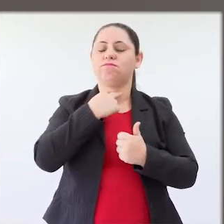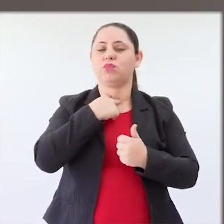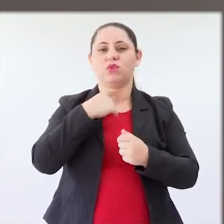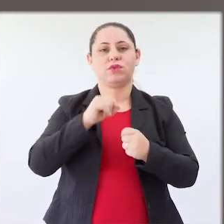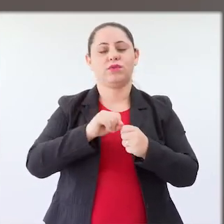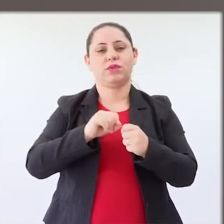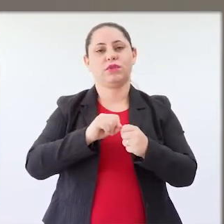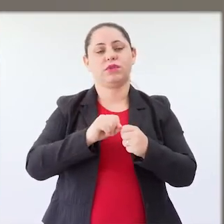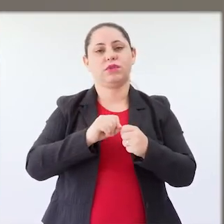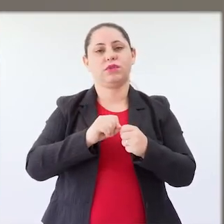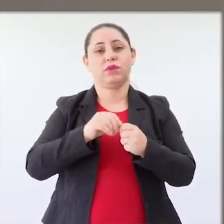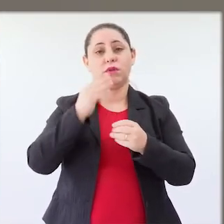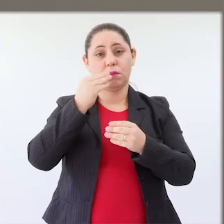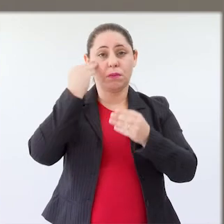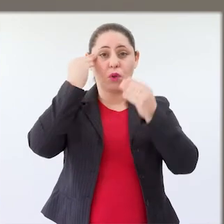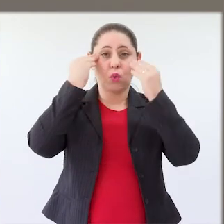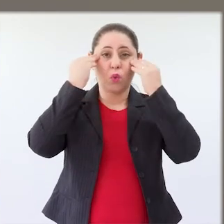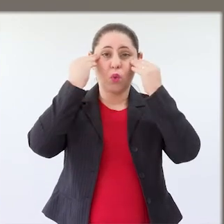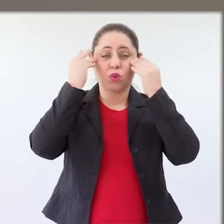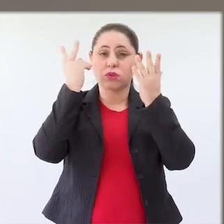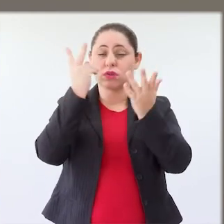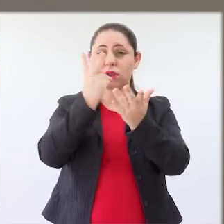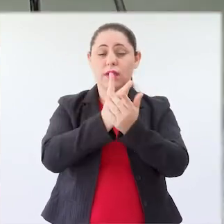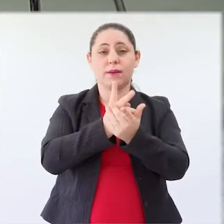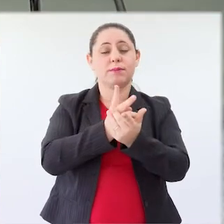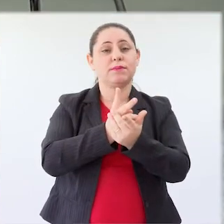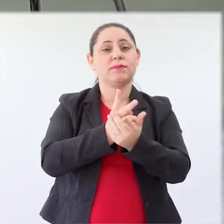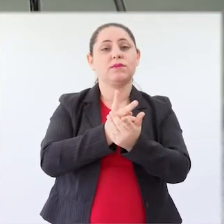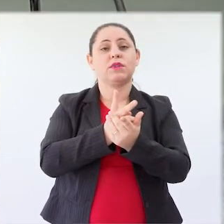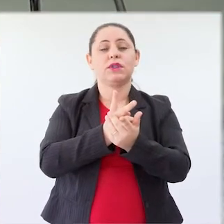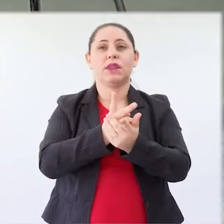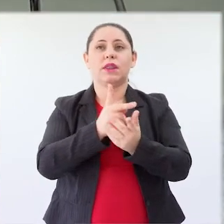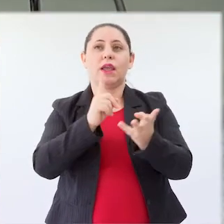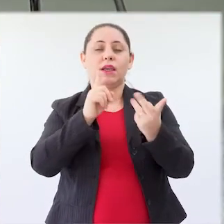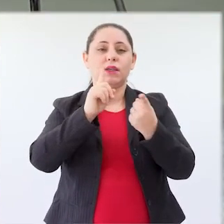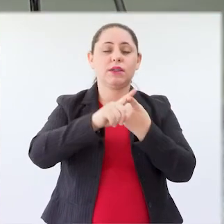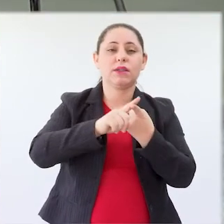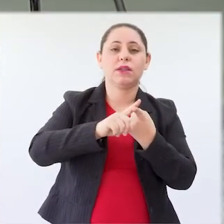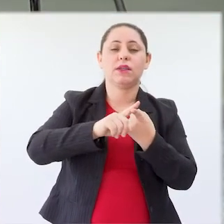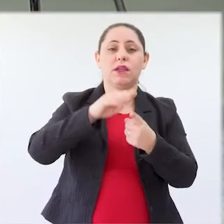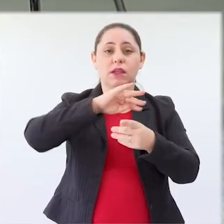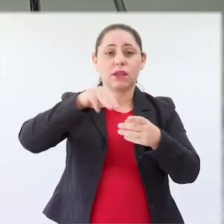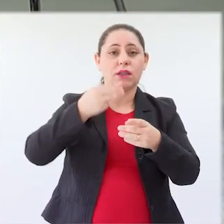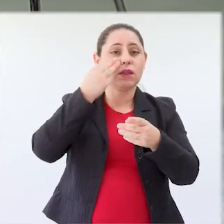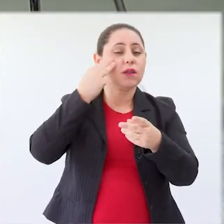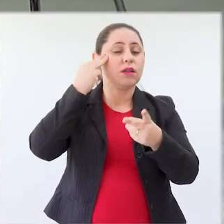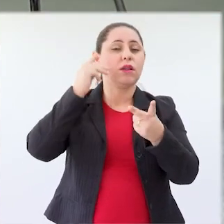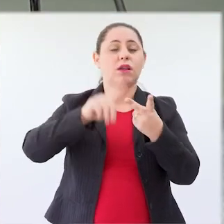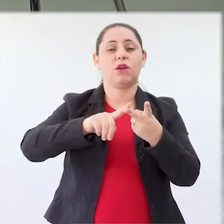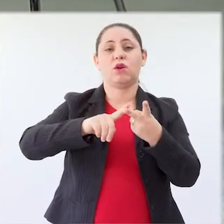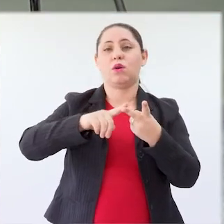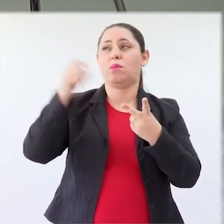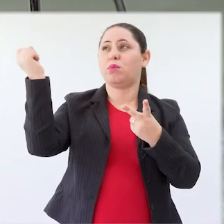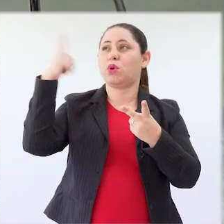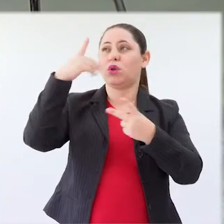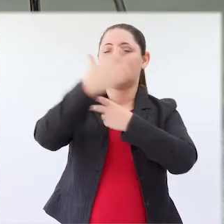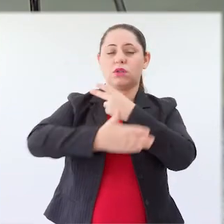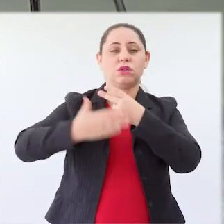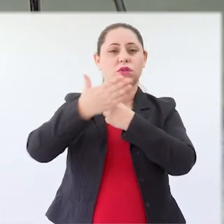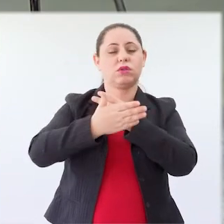básicas que você não pode deixar de aplicar no seu rosto. Se você conseguir manter um hidratante, um protetor solar,